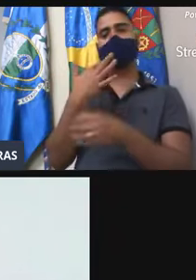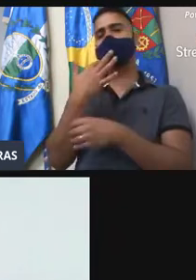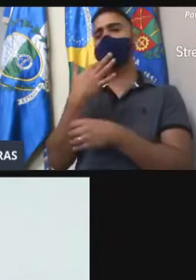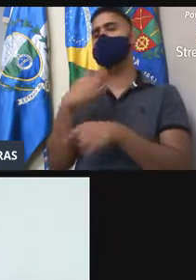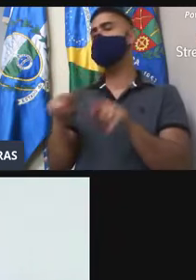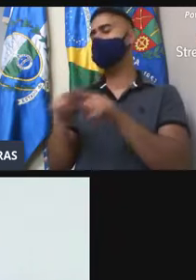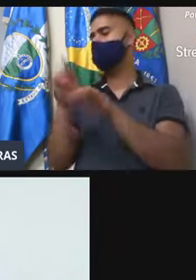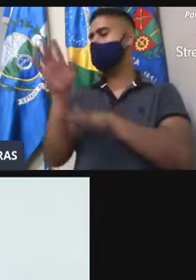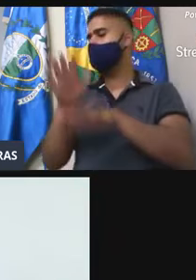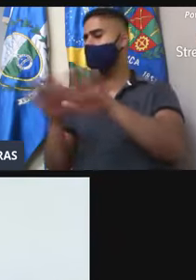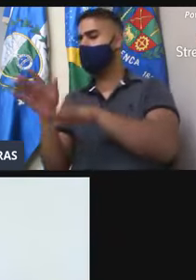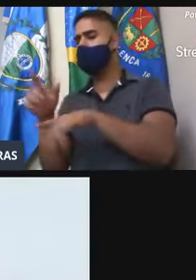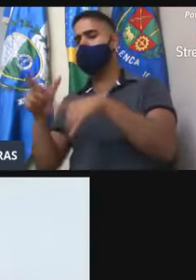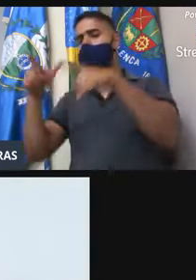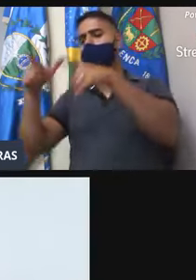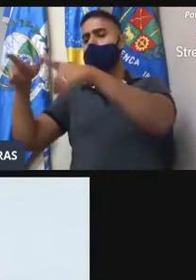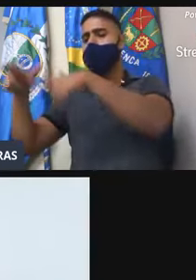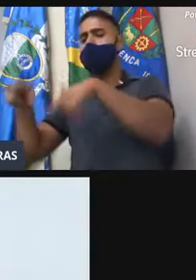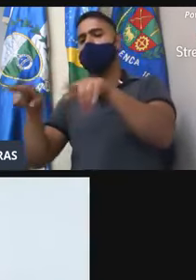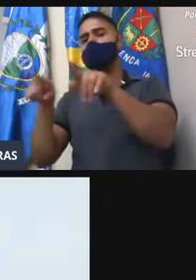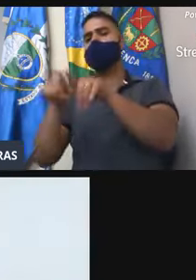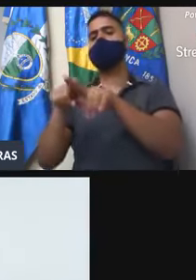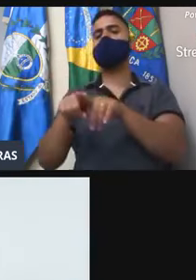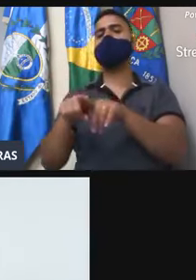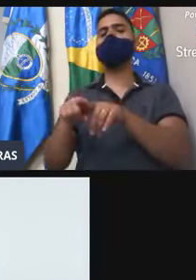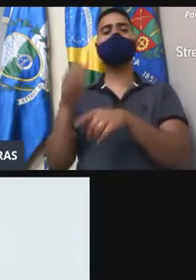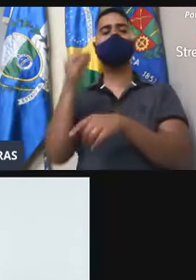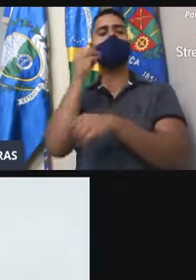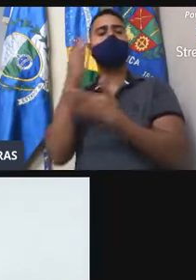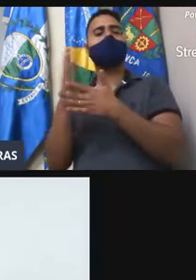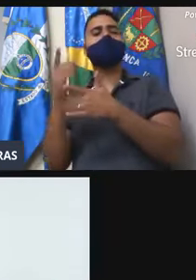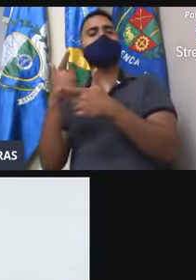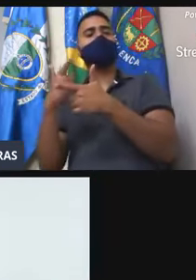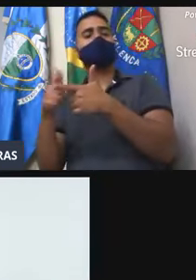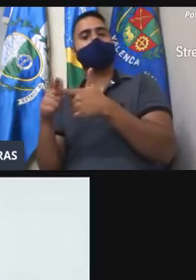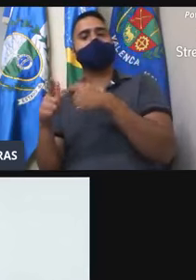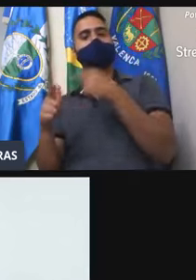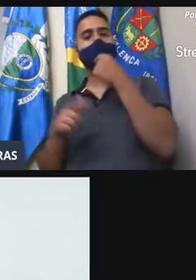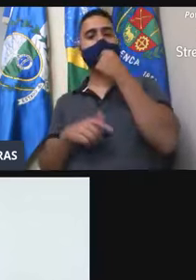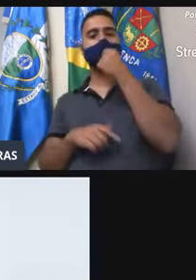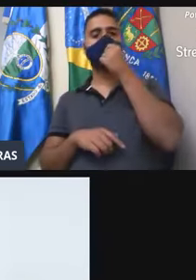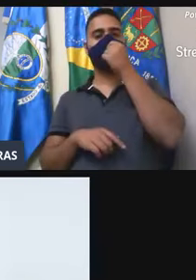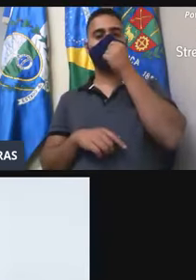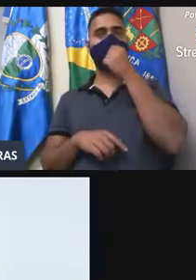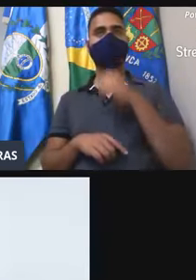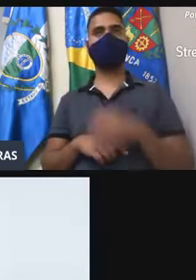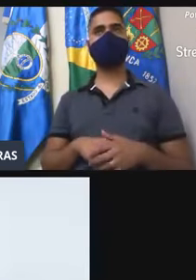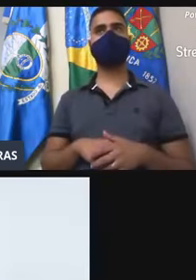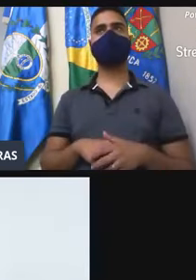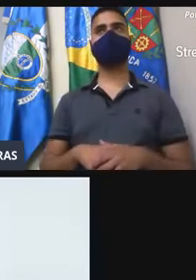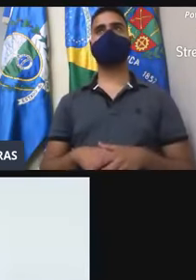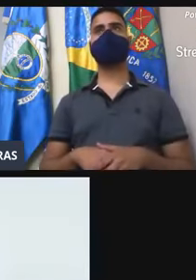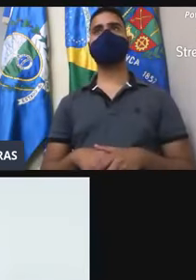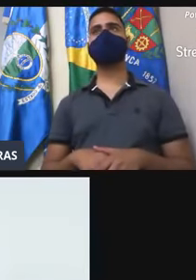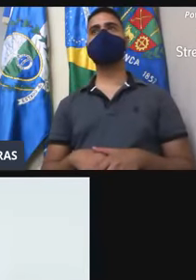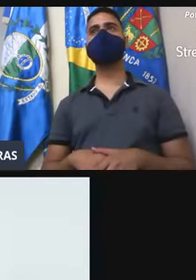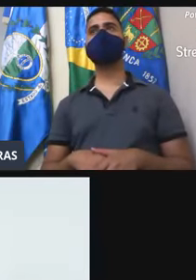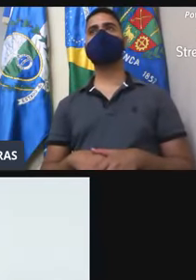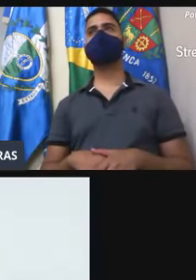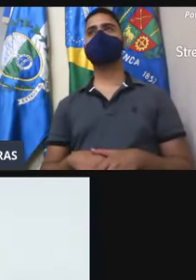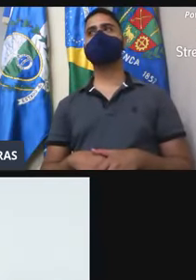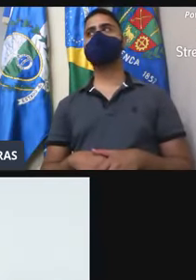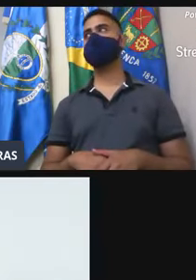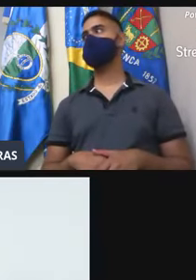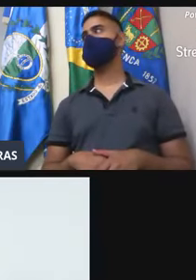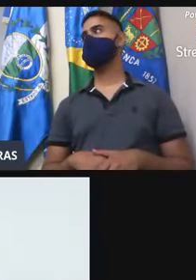só de João Honório, de Cardoso, e resolver essa situação que está, vamos dizer, pendente lá. Também, senhor